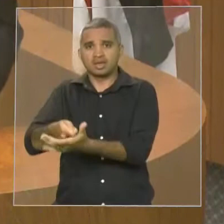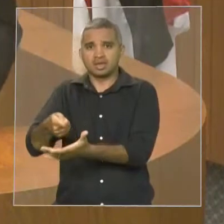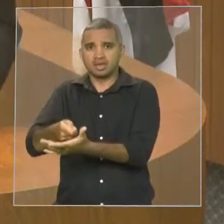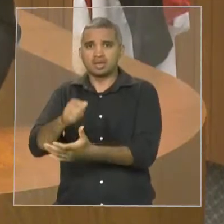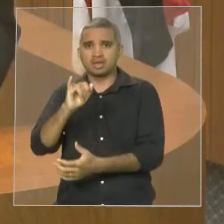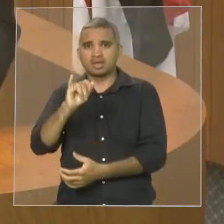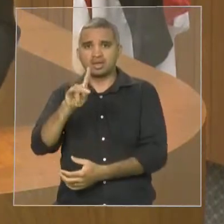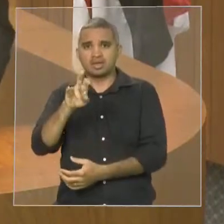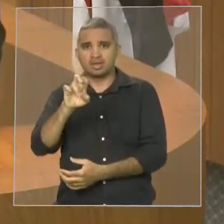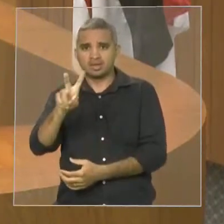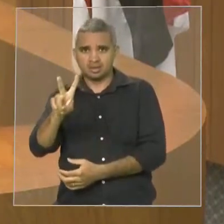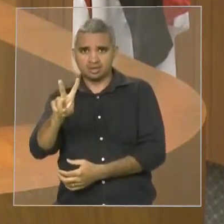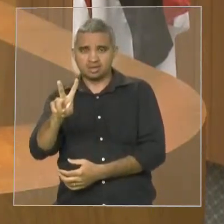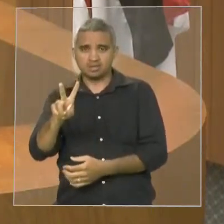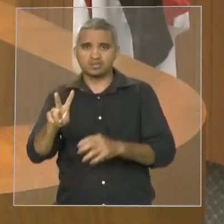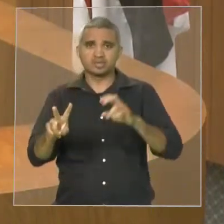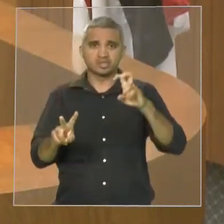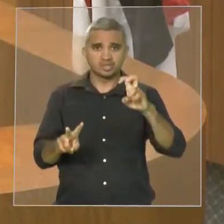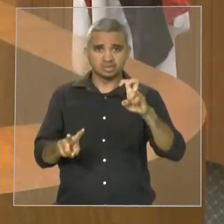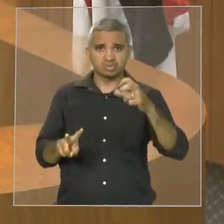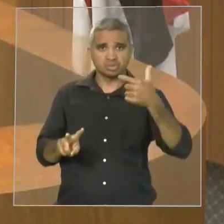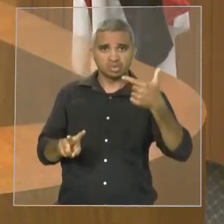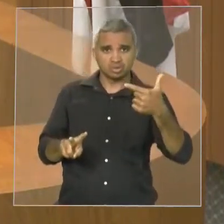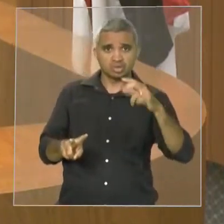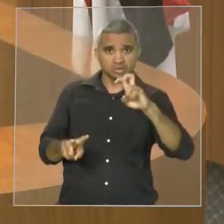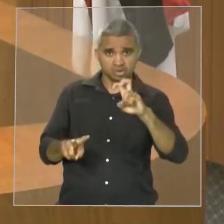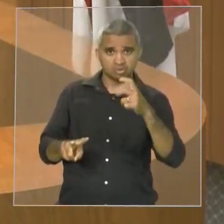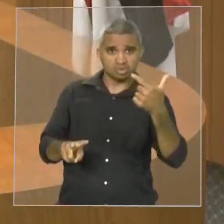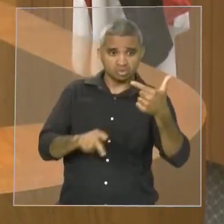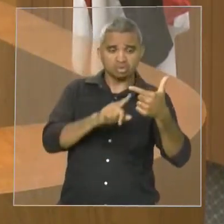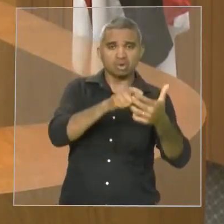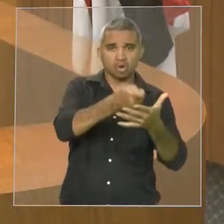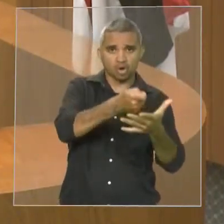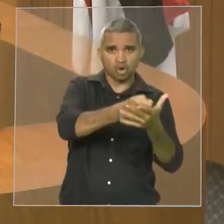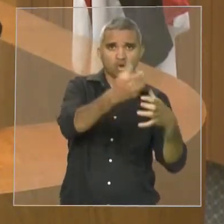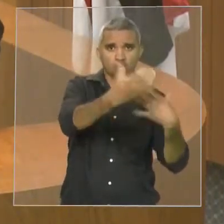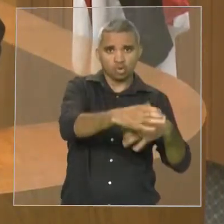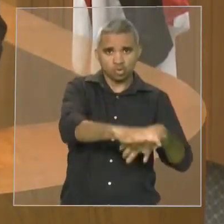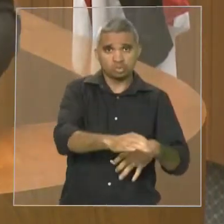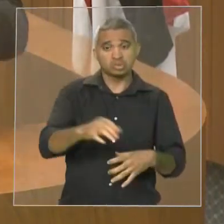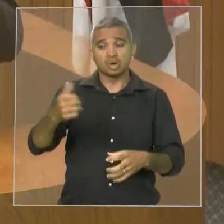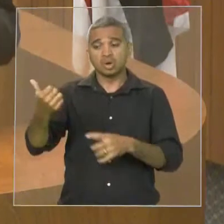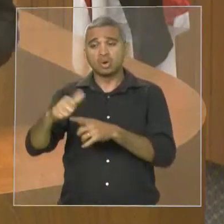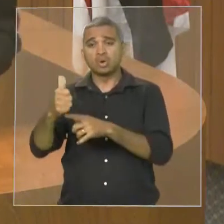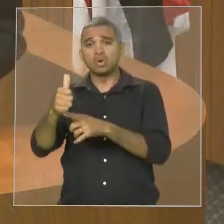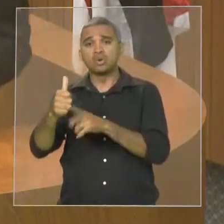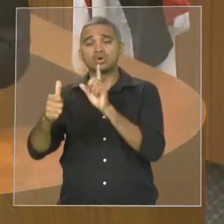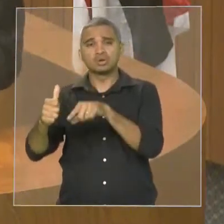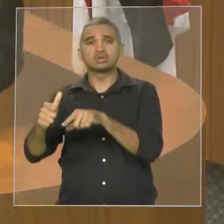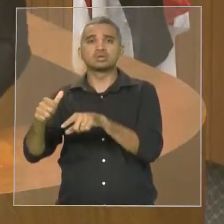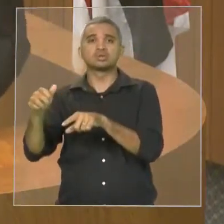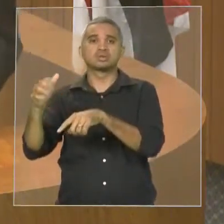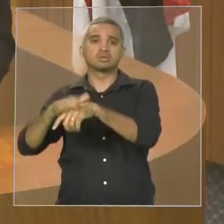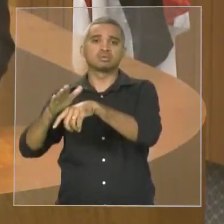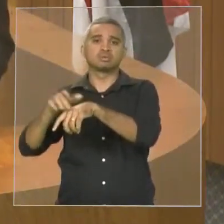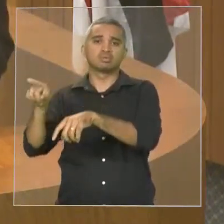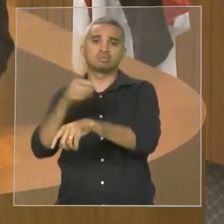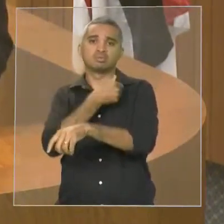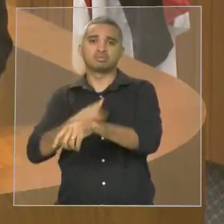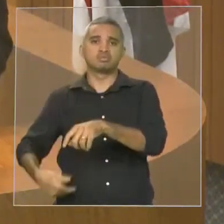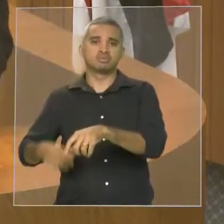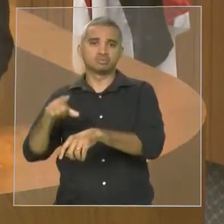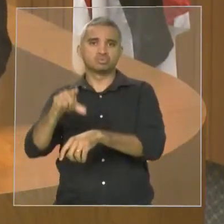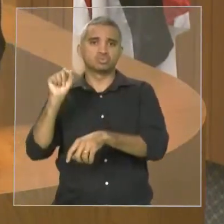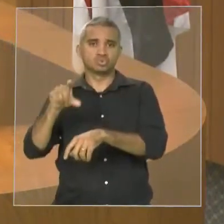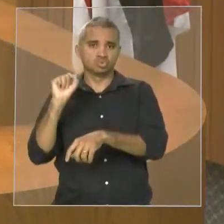52 restantes têm que ser objeto de concurso público. Até porque, senhores e senhoras